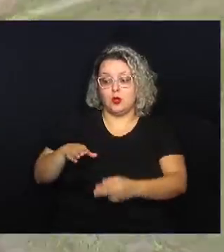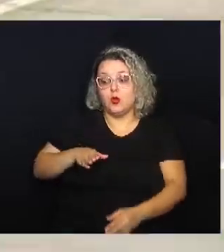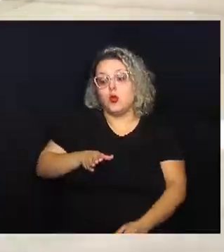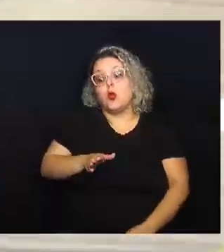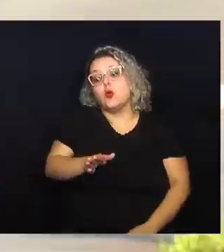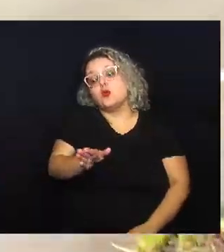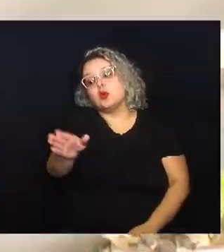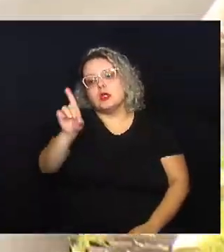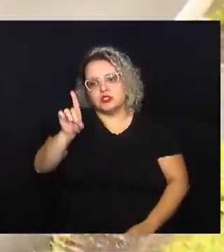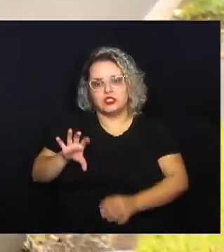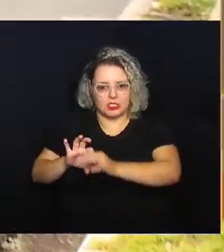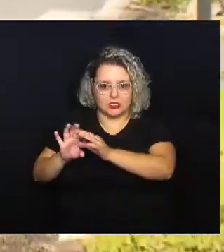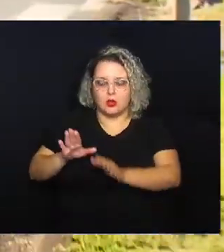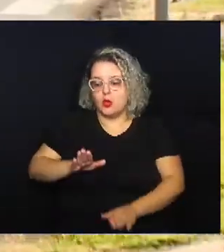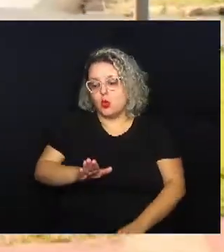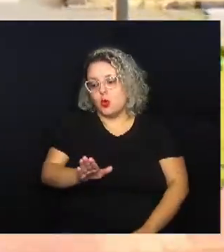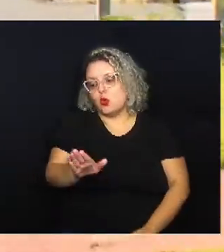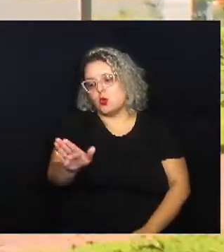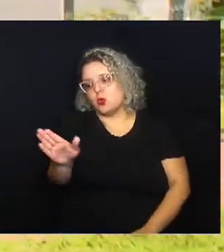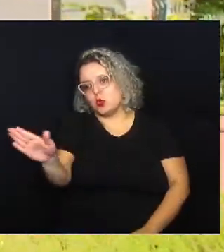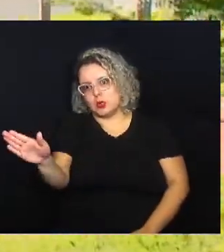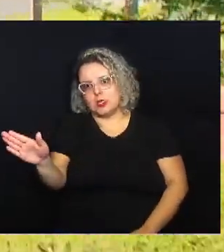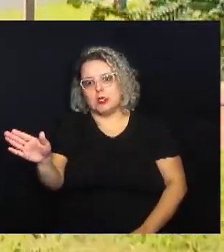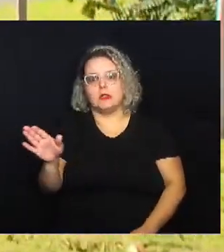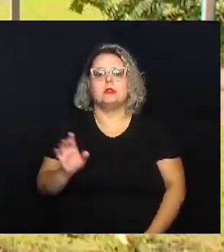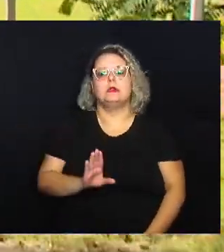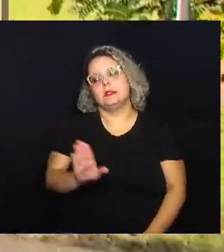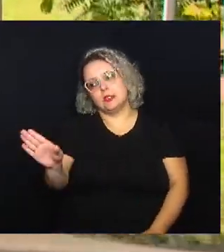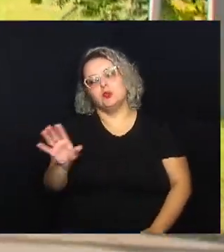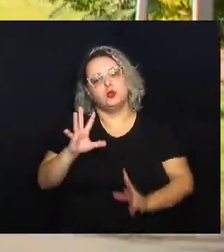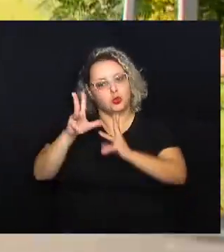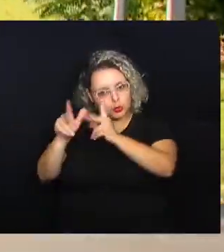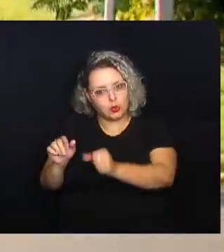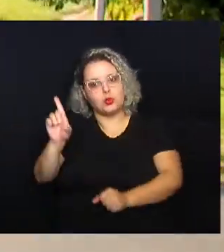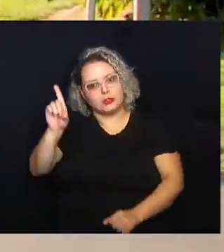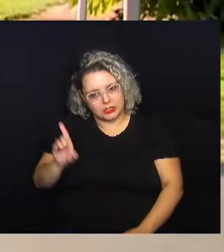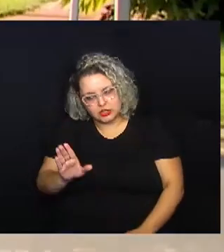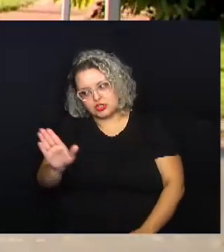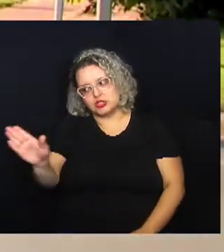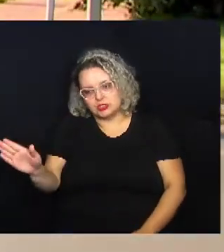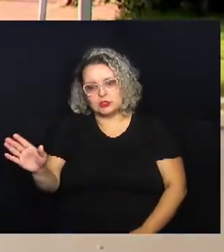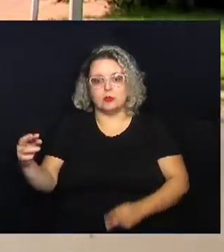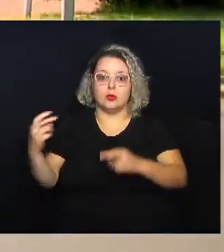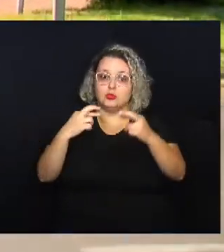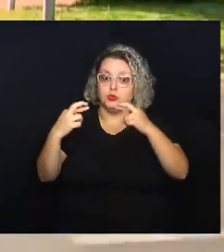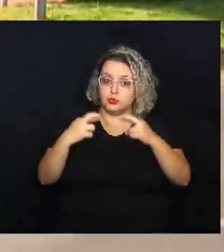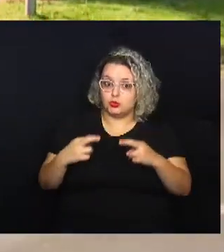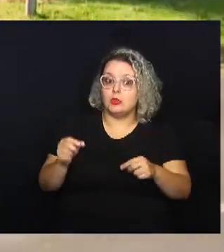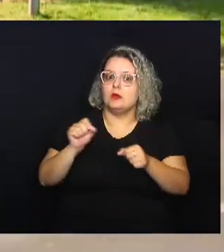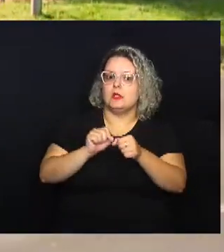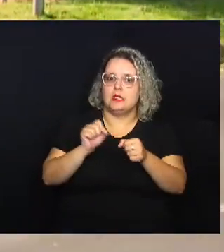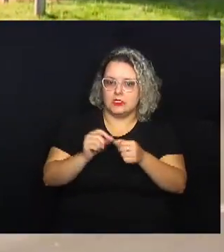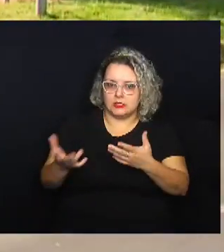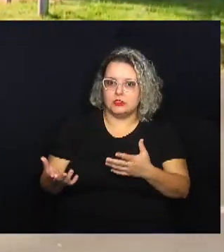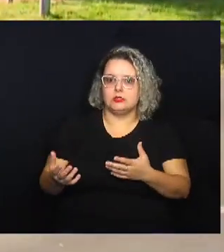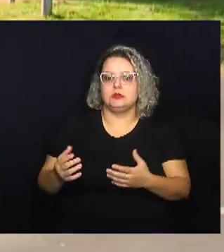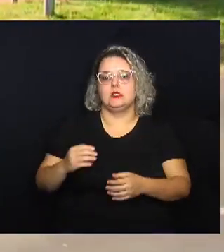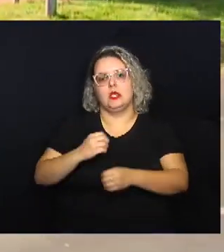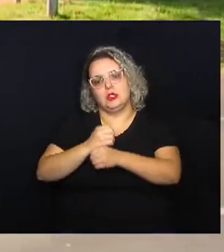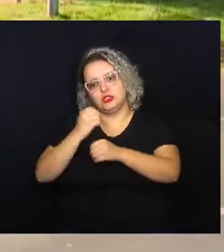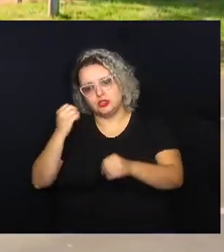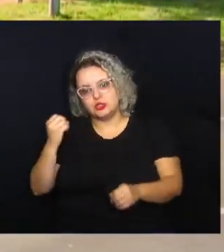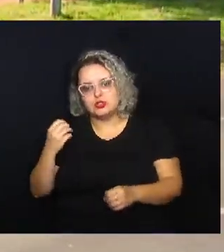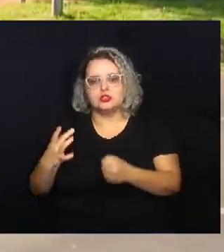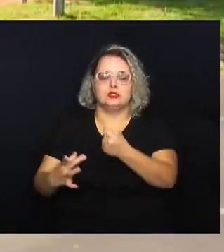a direita livre eles vão entrar na pista da direita temos várias análises para ser feito né A equipe da engenharia a equipe